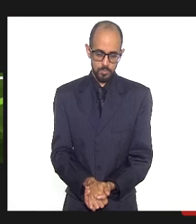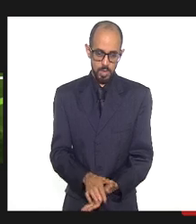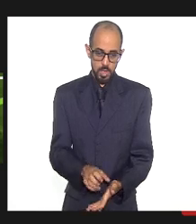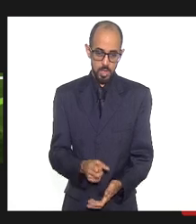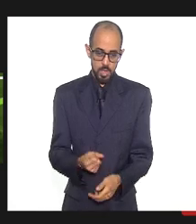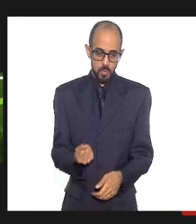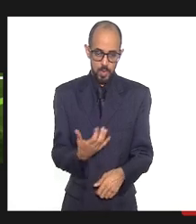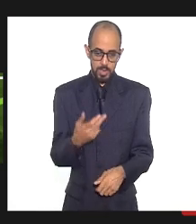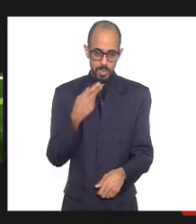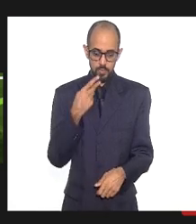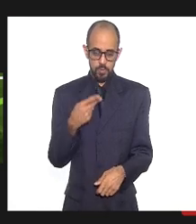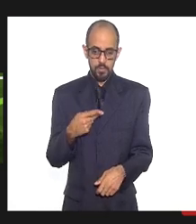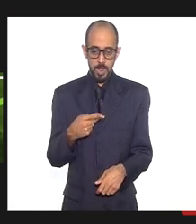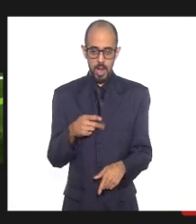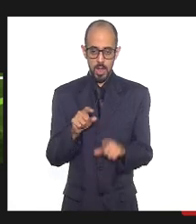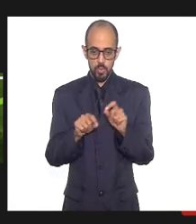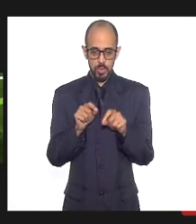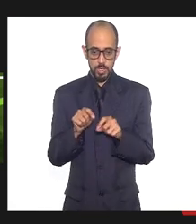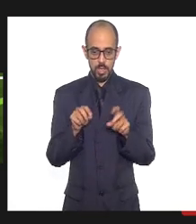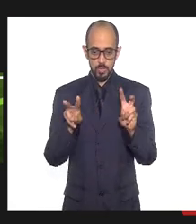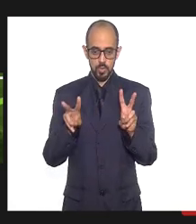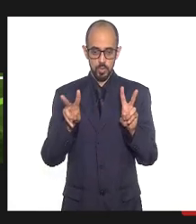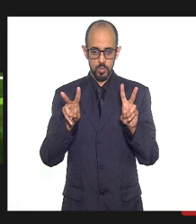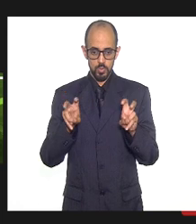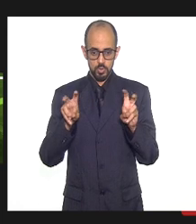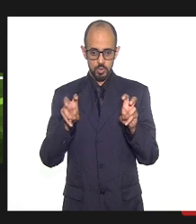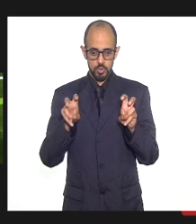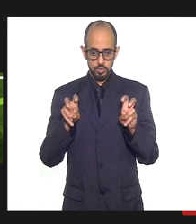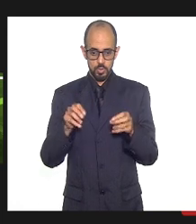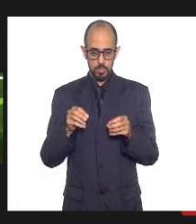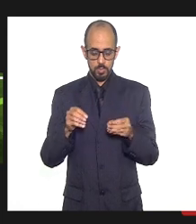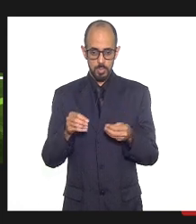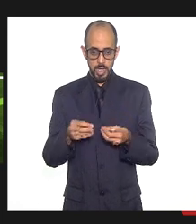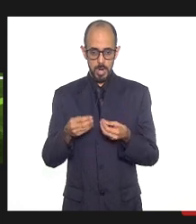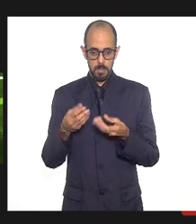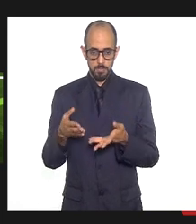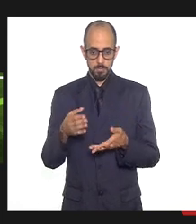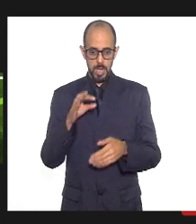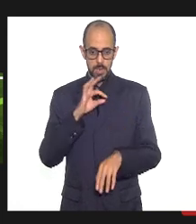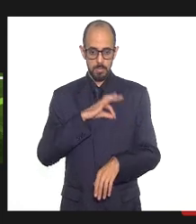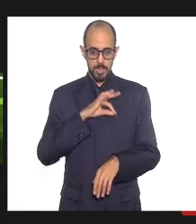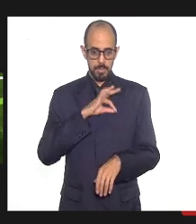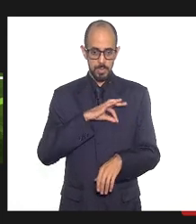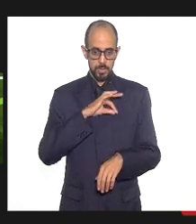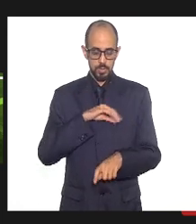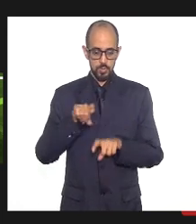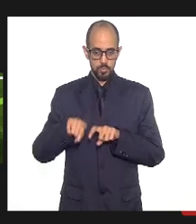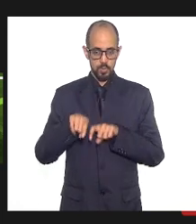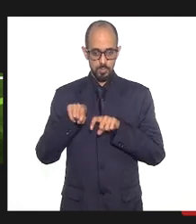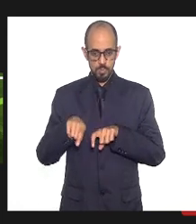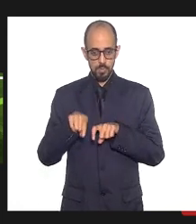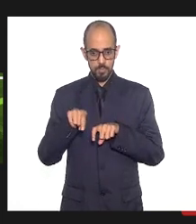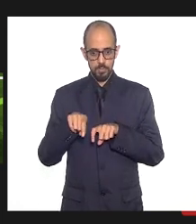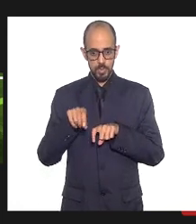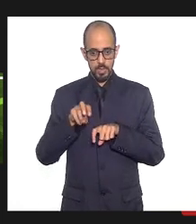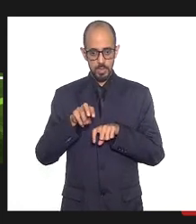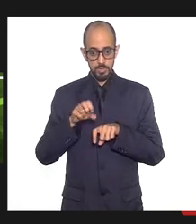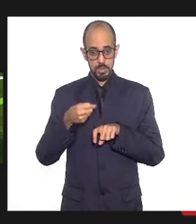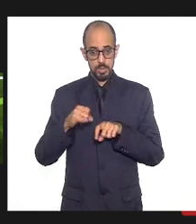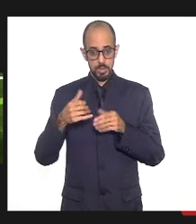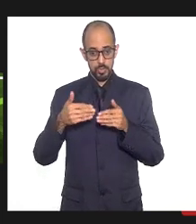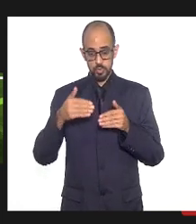Quando ele fala, o título otorgado para regularização fundiária será extinto no caso de descumprimento das